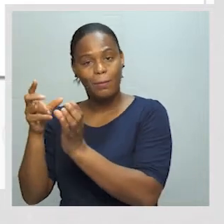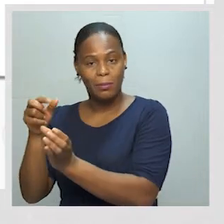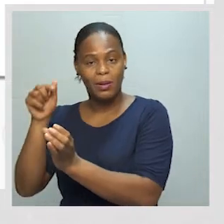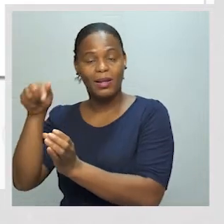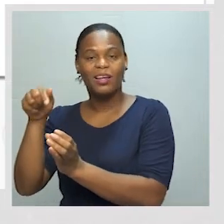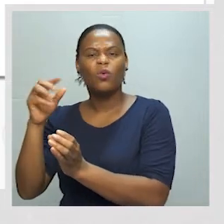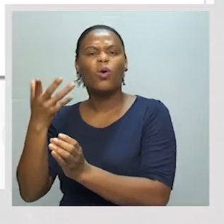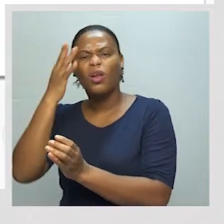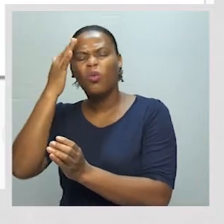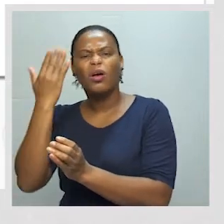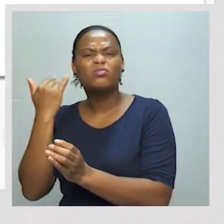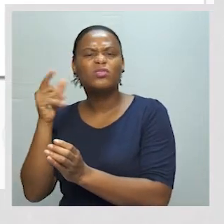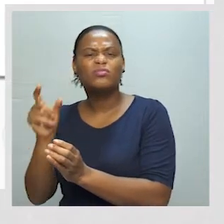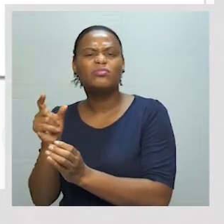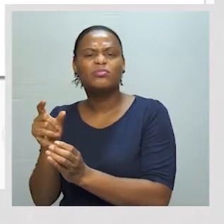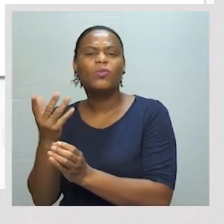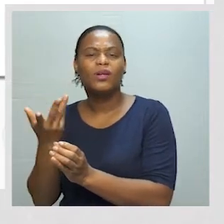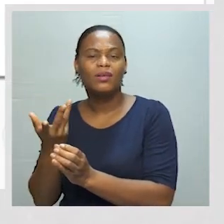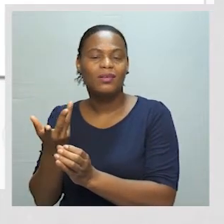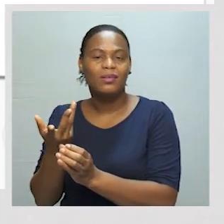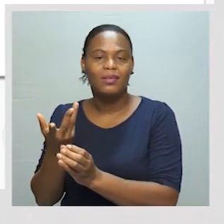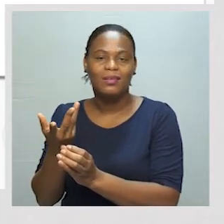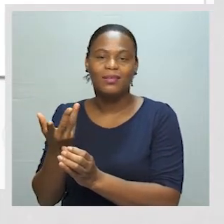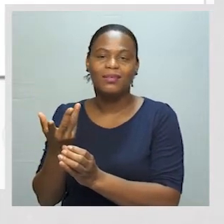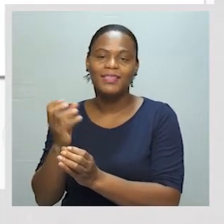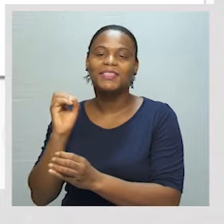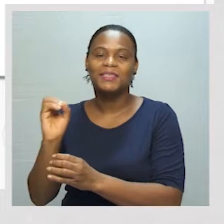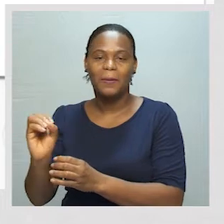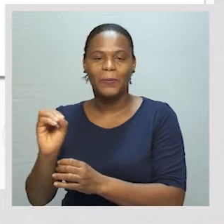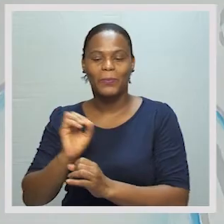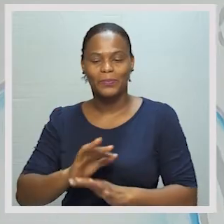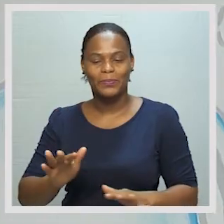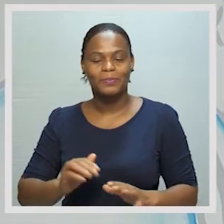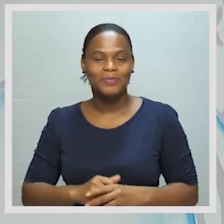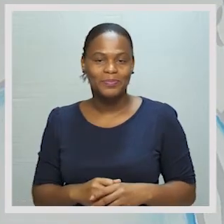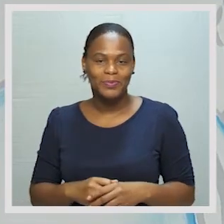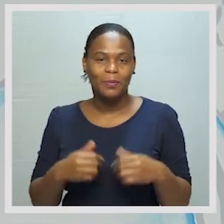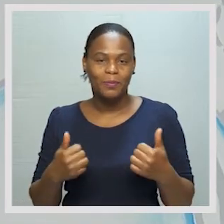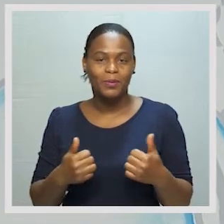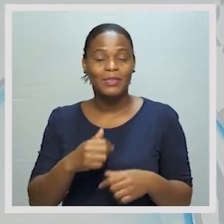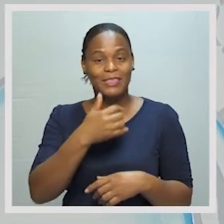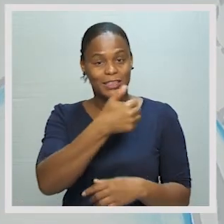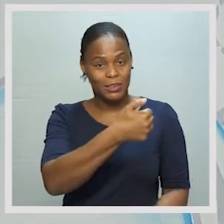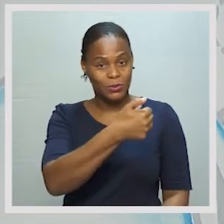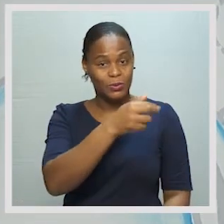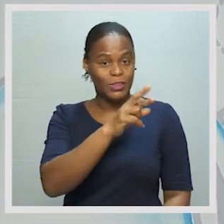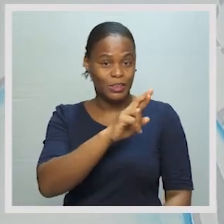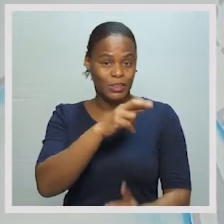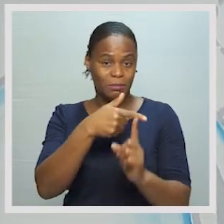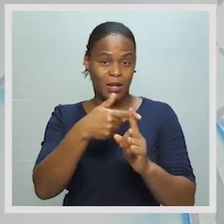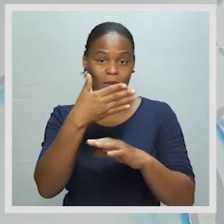membro? Qual era o termo do segundo membro? O 0. Muito bem, então 5x